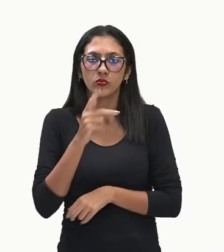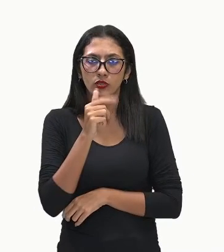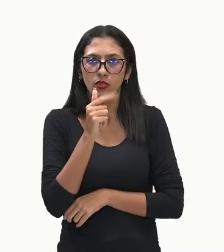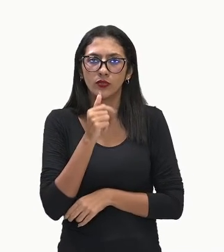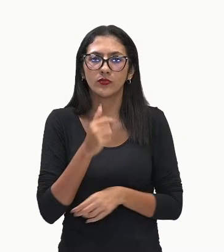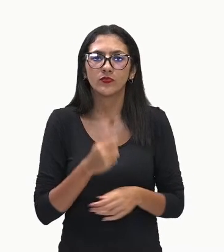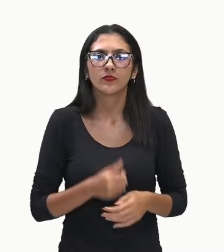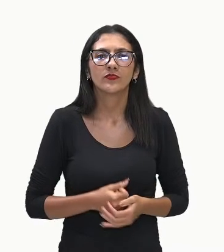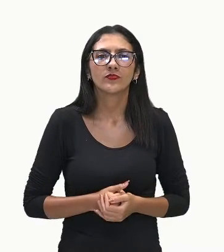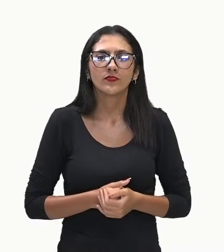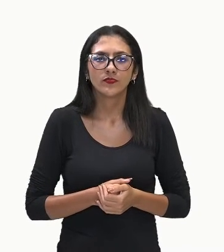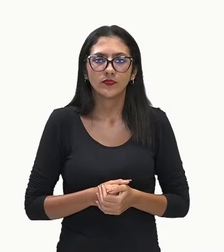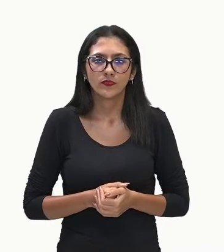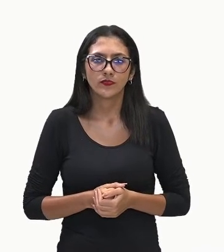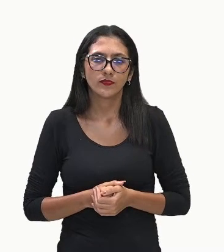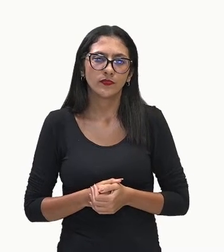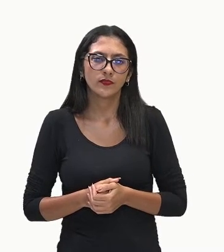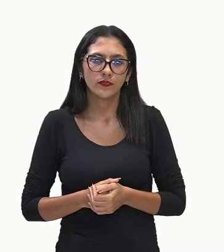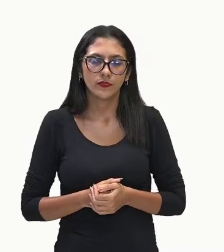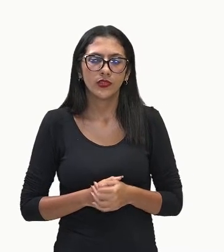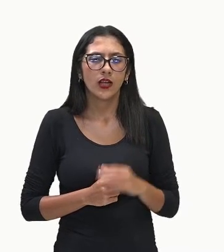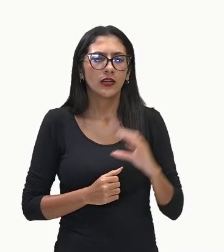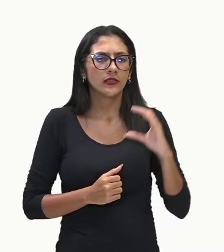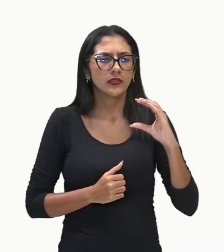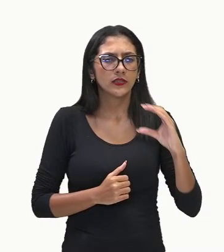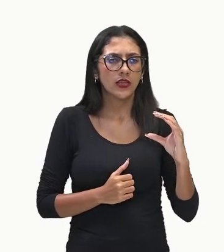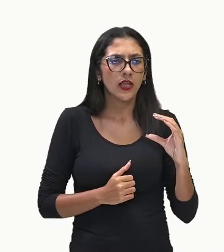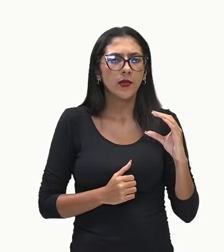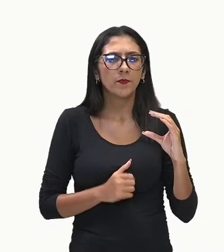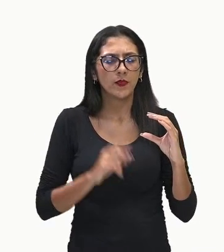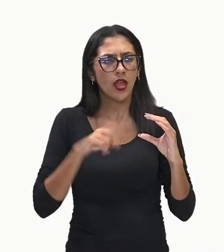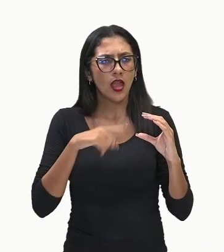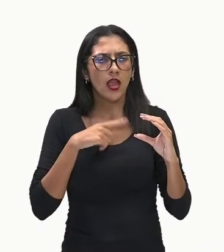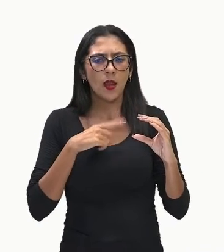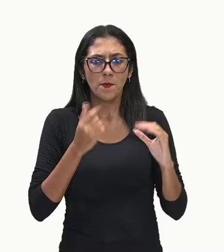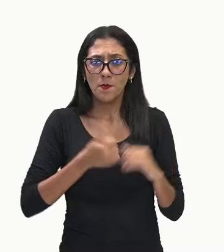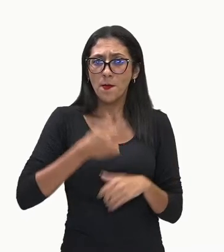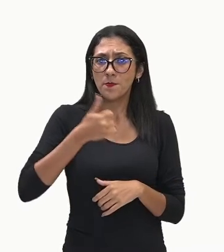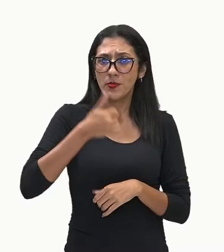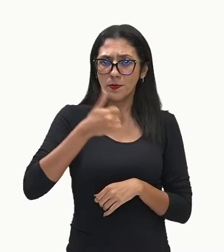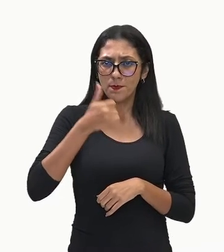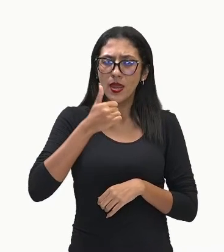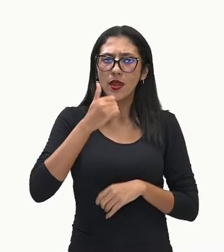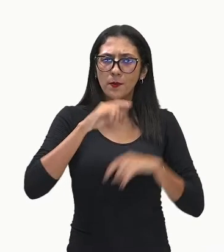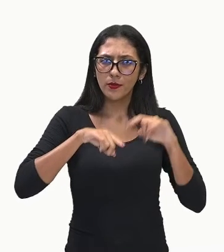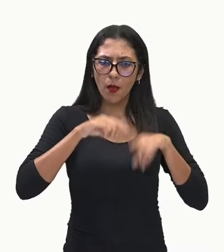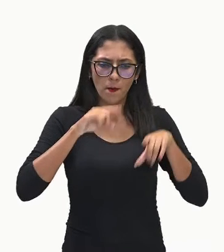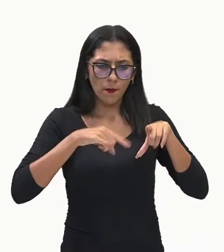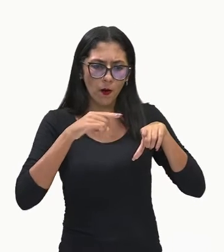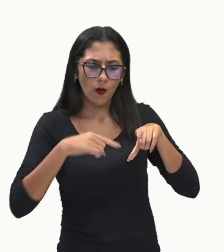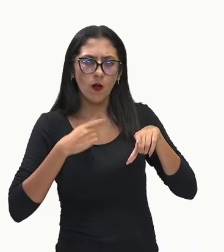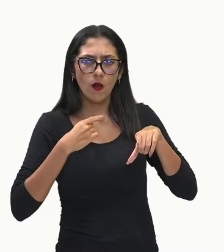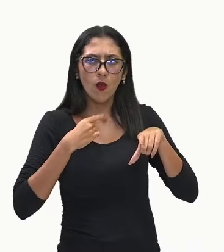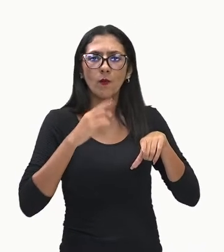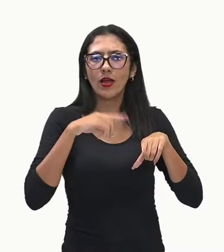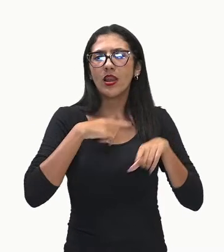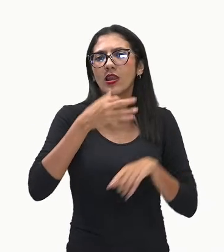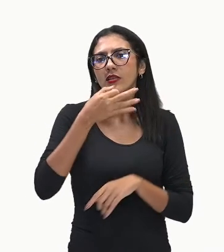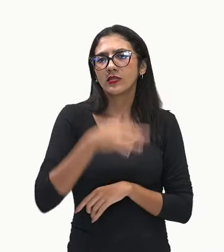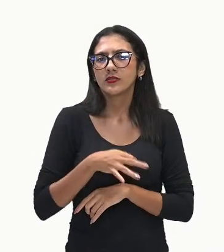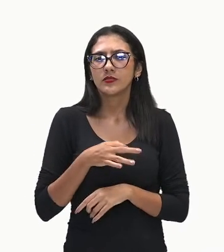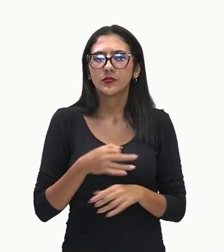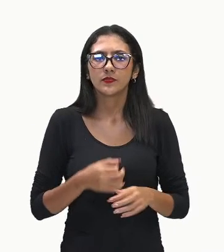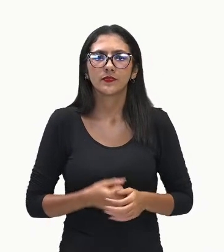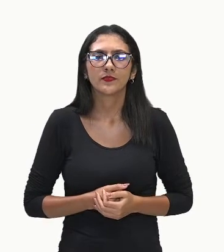A máquina 1 é a ideal, de acordo com a definição apresentada. A letra D. A máquina